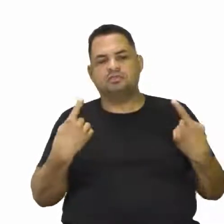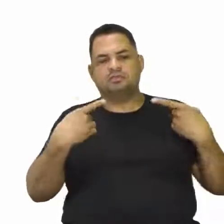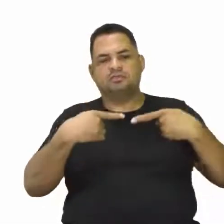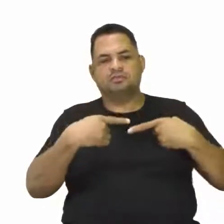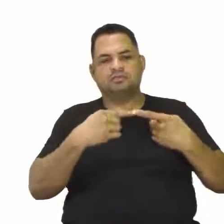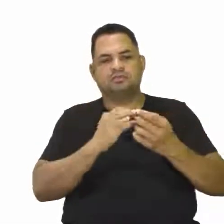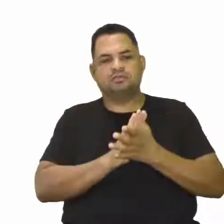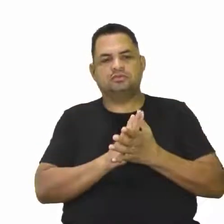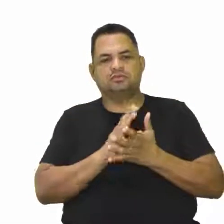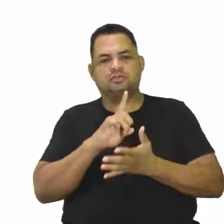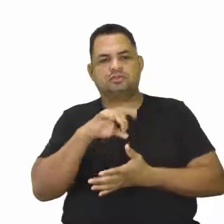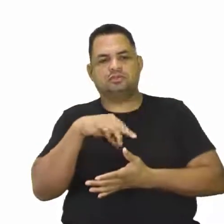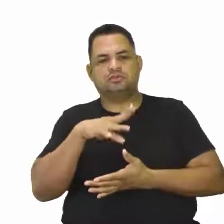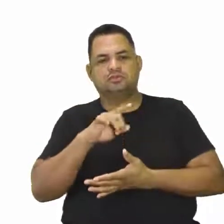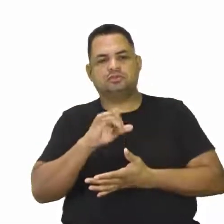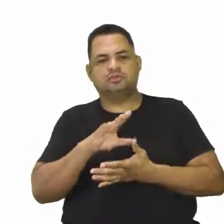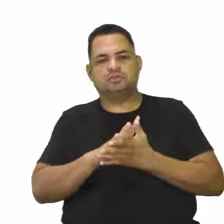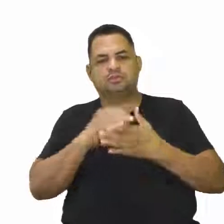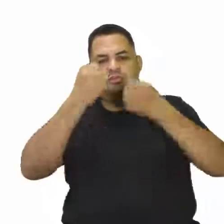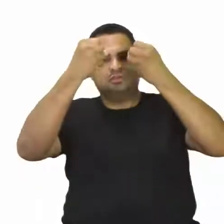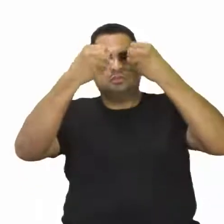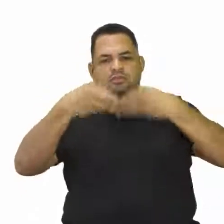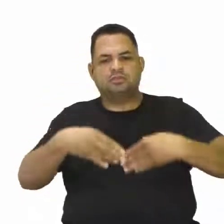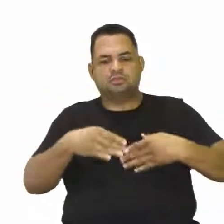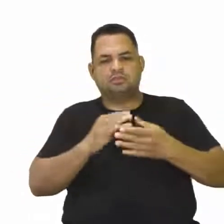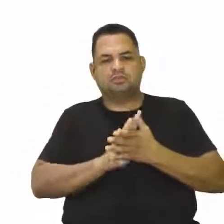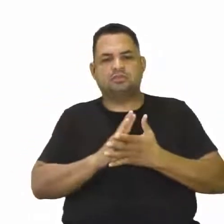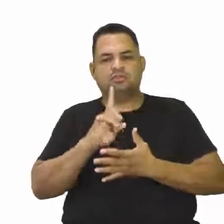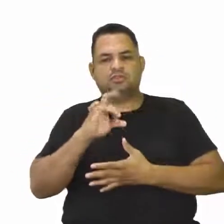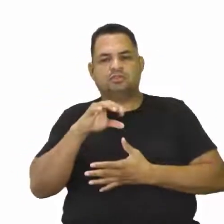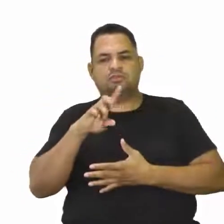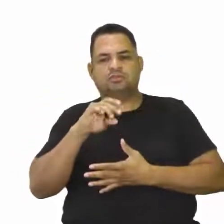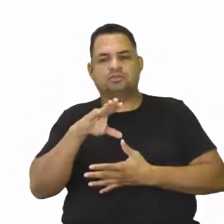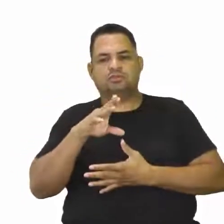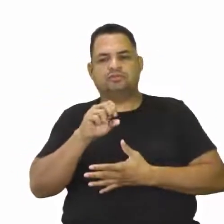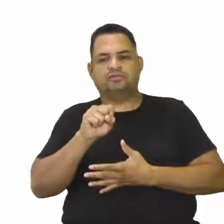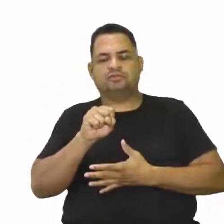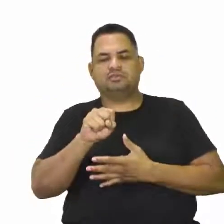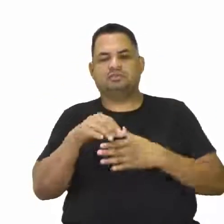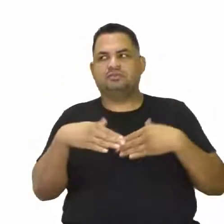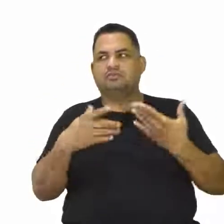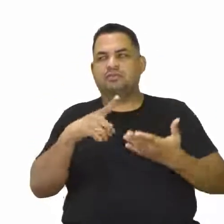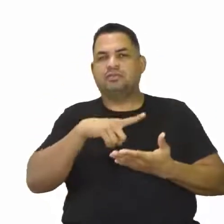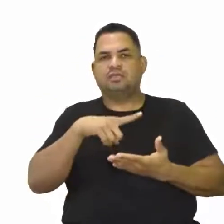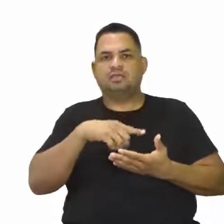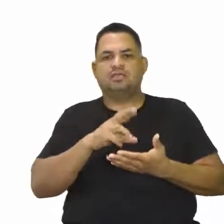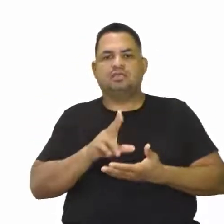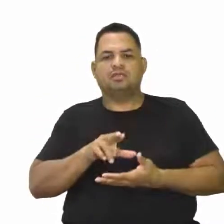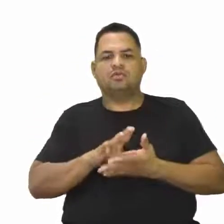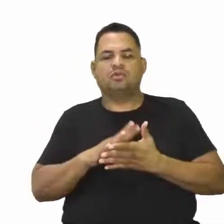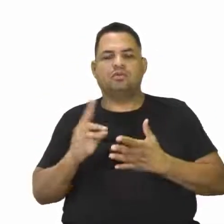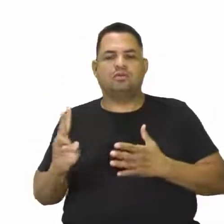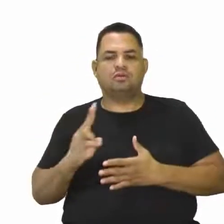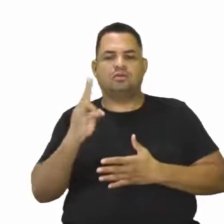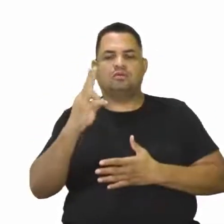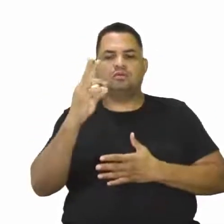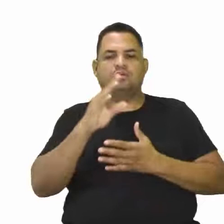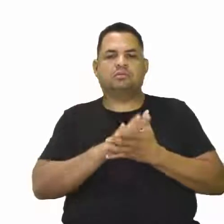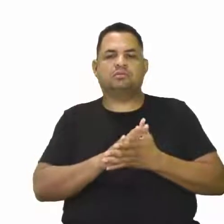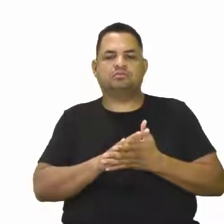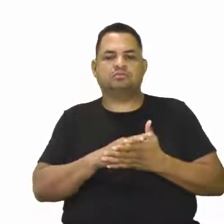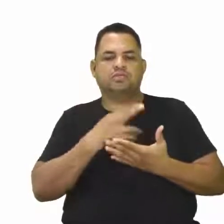adversativas, desinjuntivas, explicativas e distributivas. Elas têm o mesmo valor da